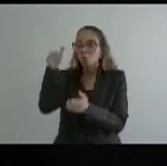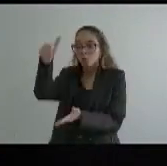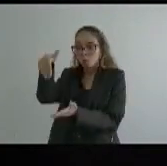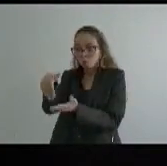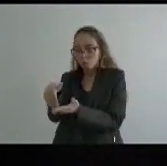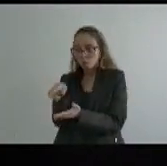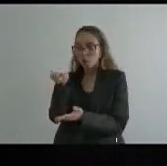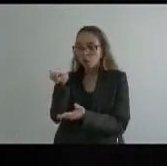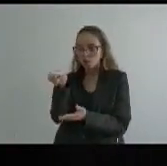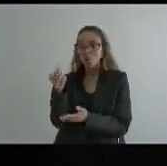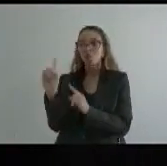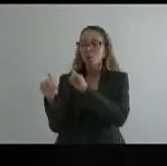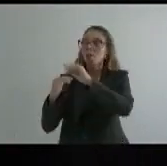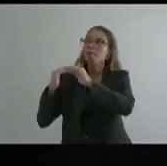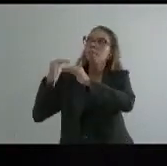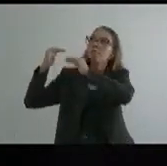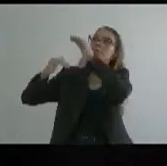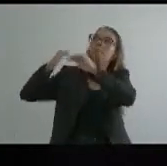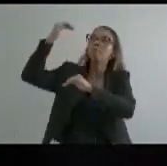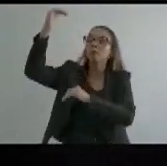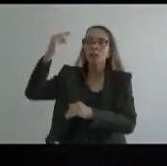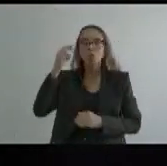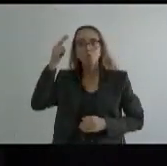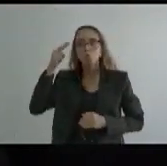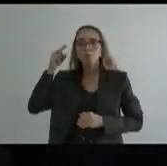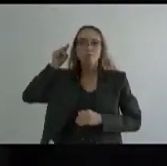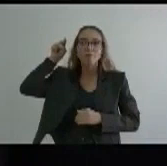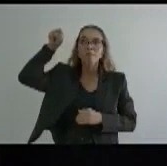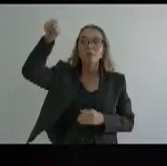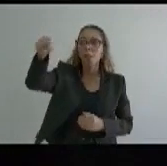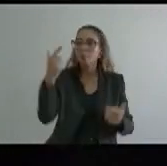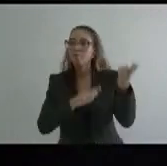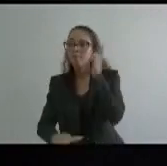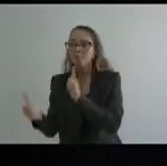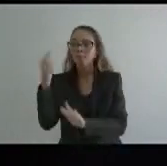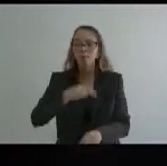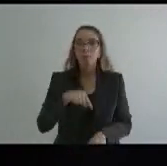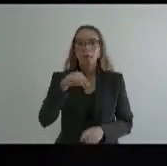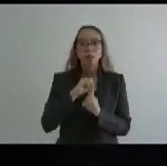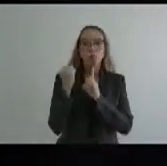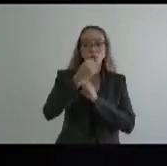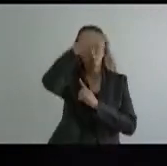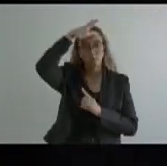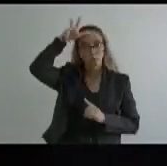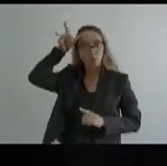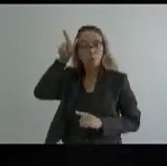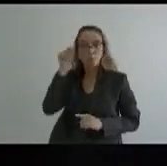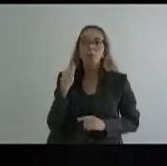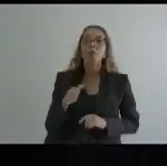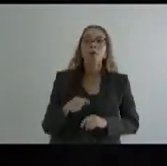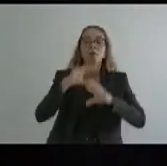mais altivos, ainda mais realizadores, e a sociedade mato-grossense vai poder contar com o Tribunal de Contas